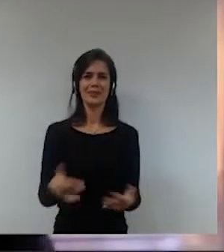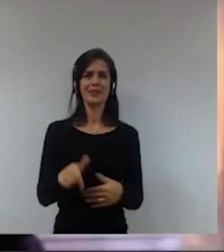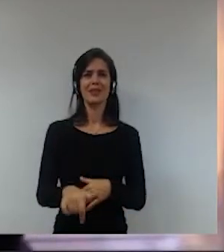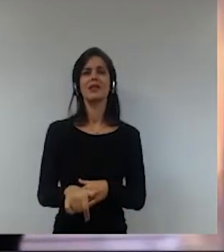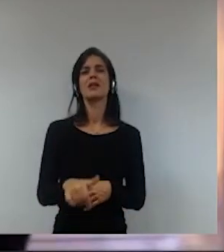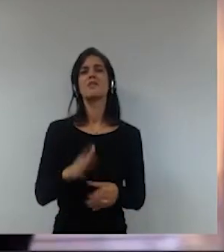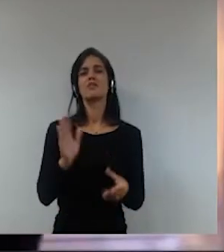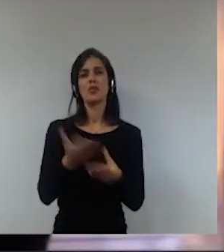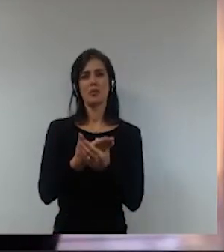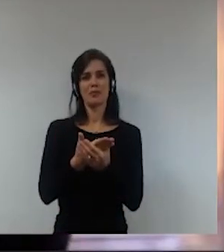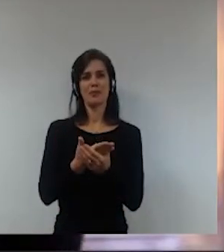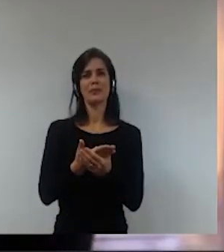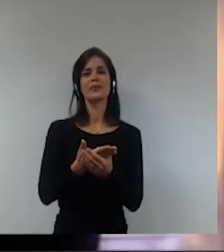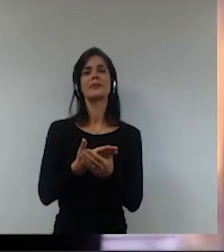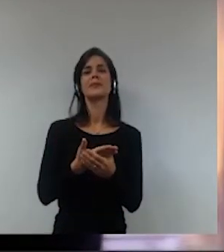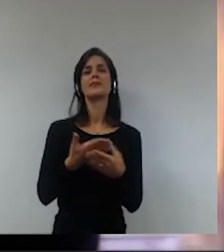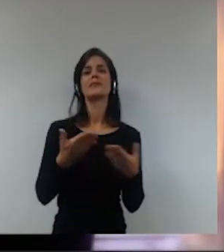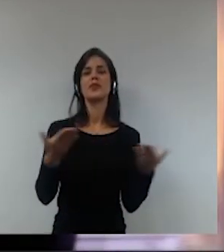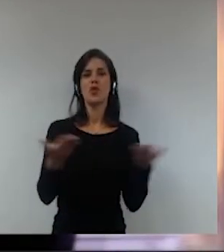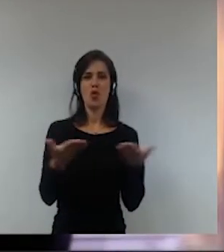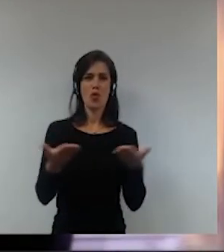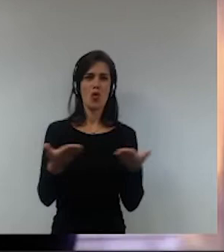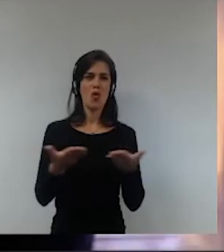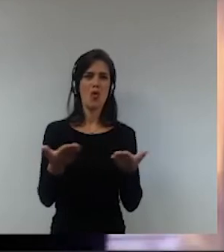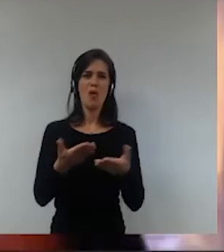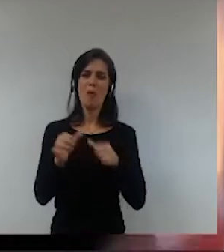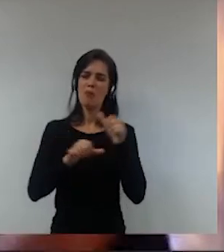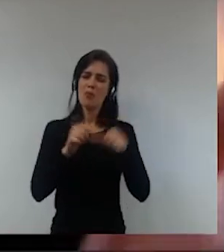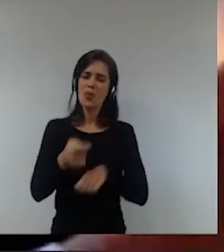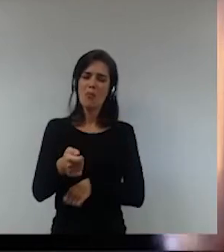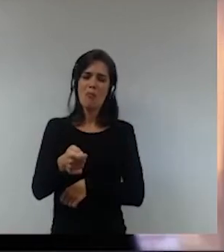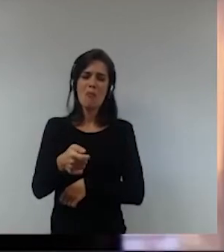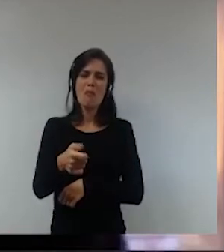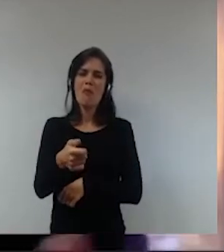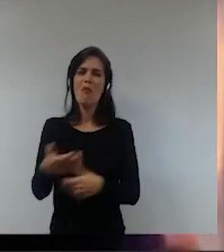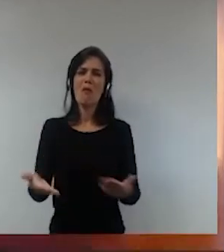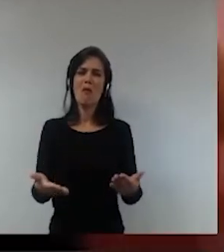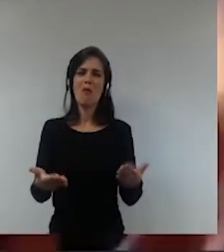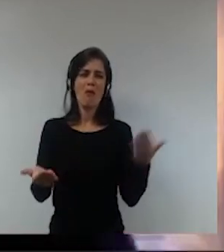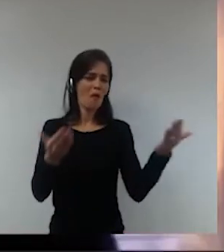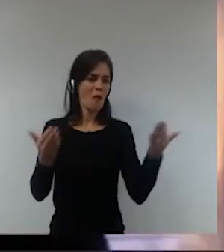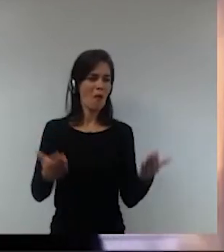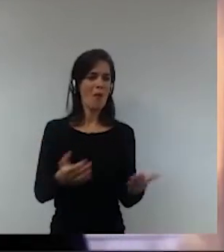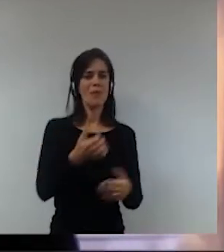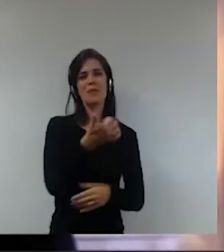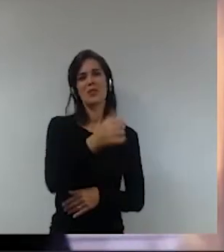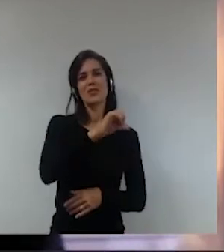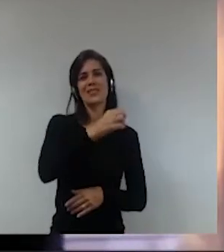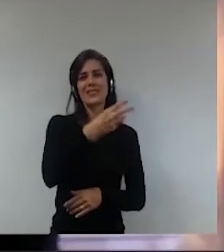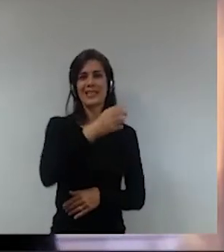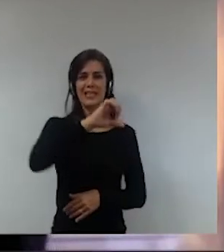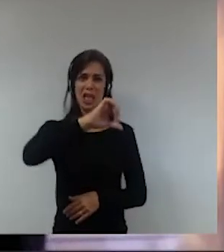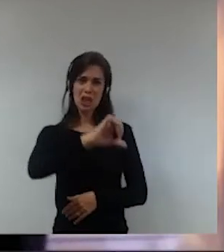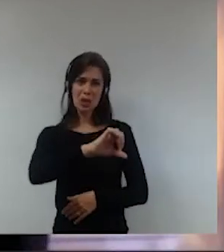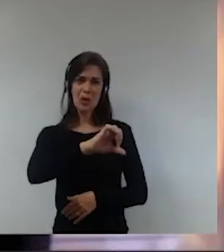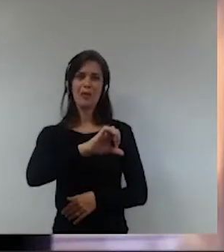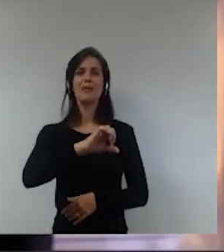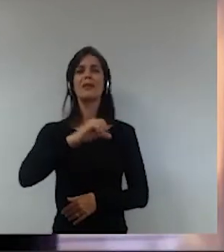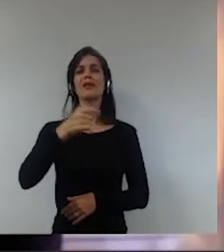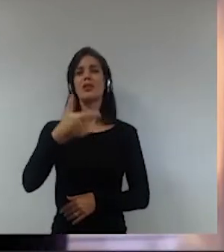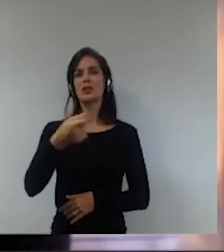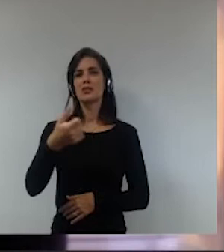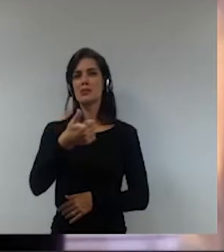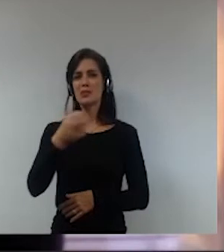processual no CPC atual modificaram-se muito pouco em relação ao CPC de 39, não falo nem do CPC de